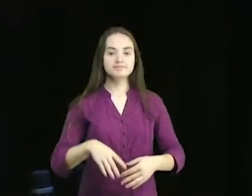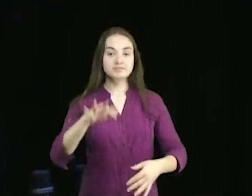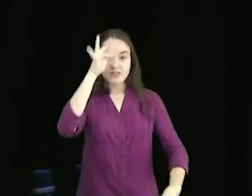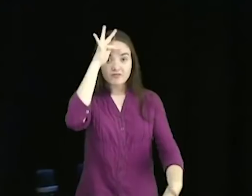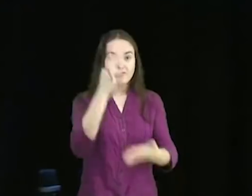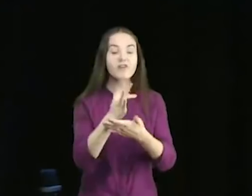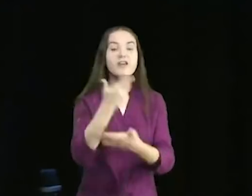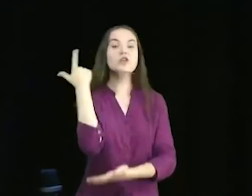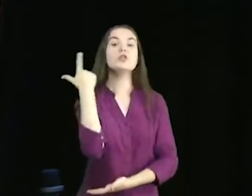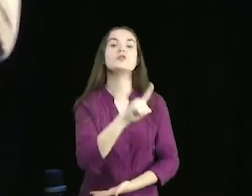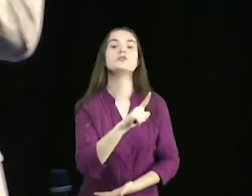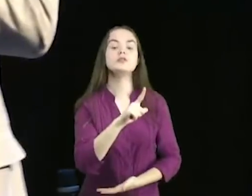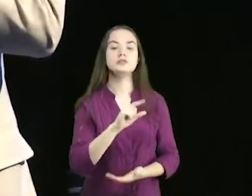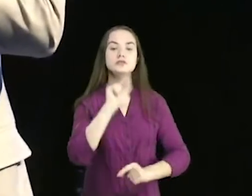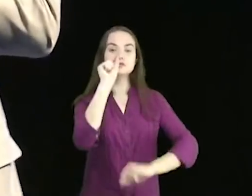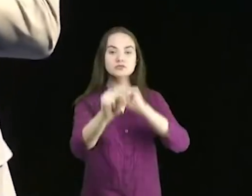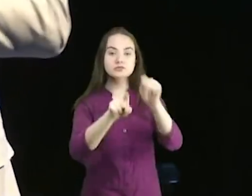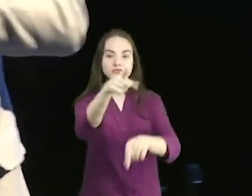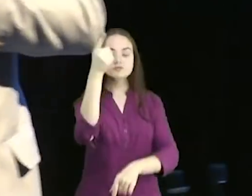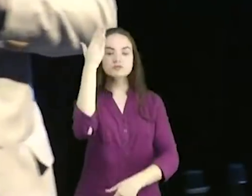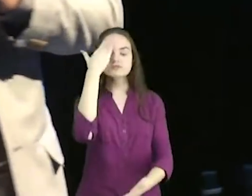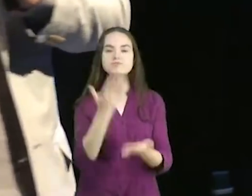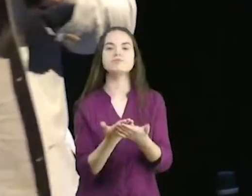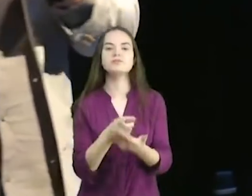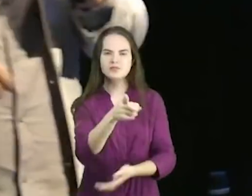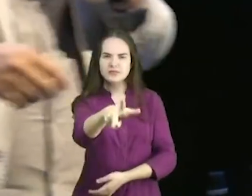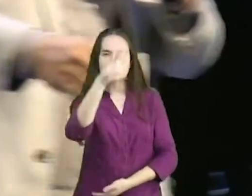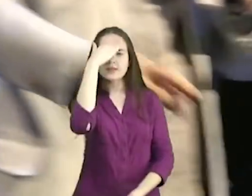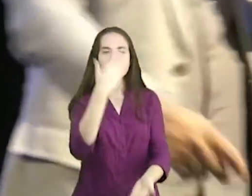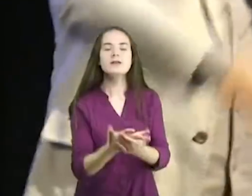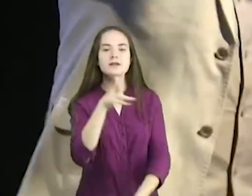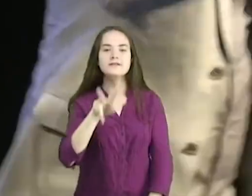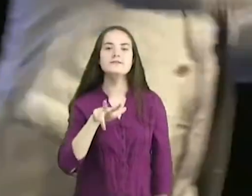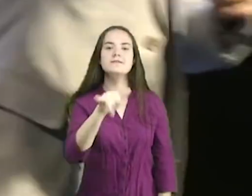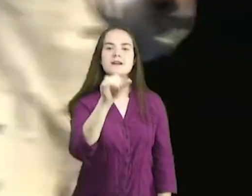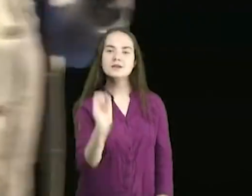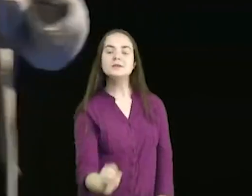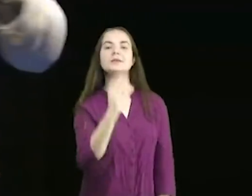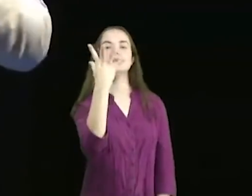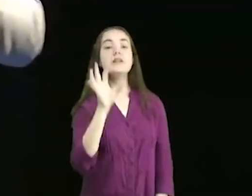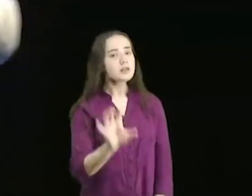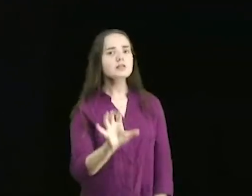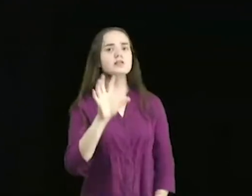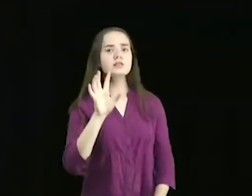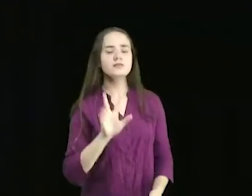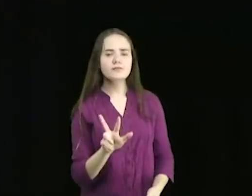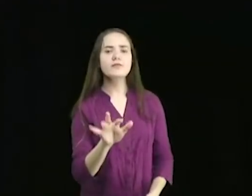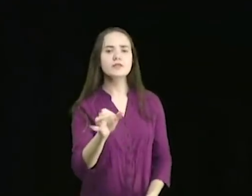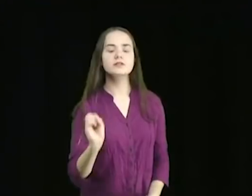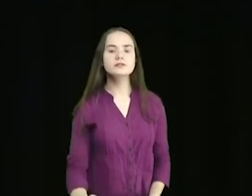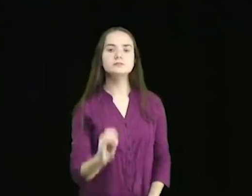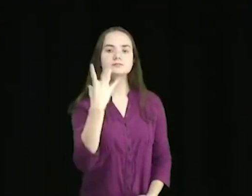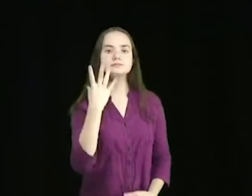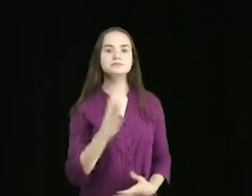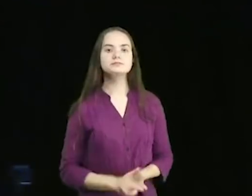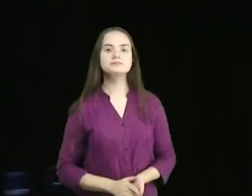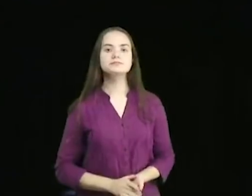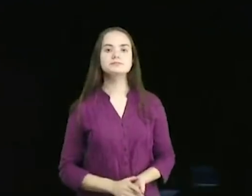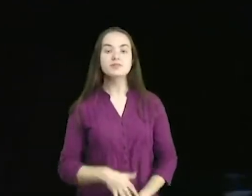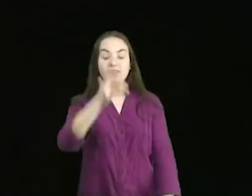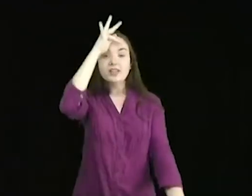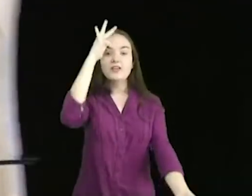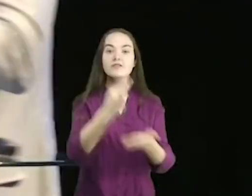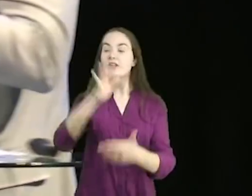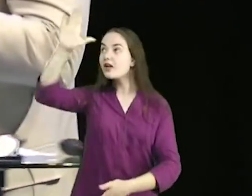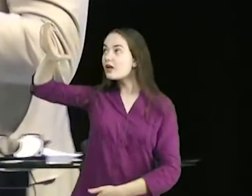aquilo que você crê. Se você crê que vai acontecer, é assim que vai acontecer. Gente, essa fé